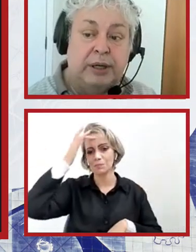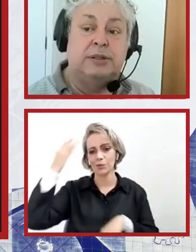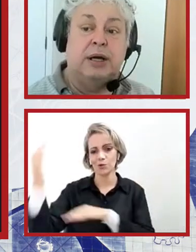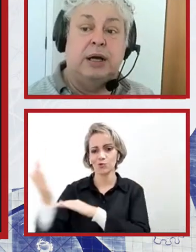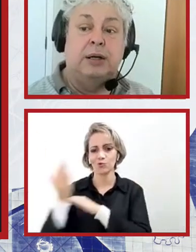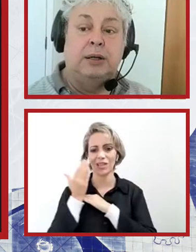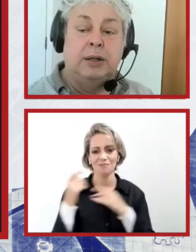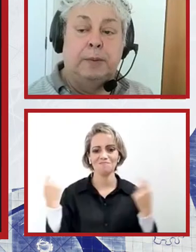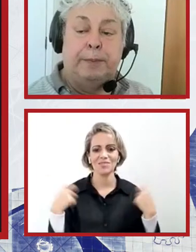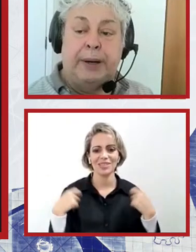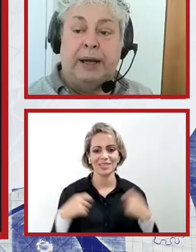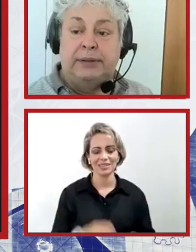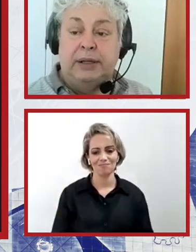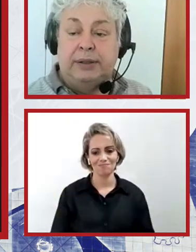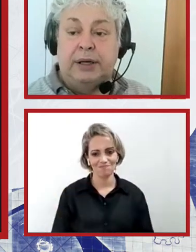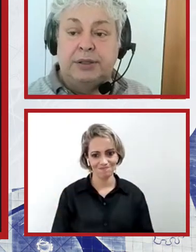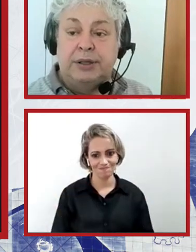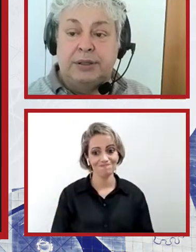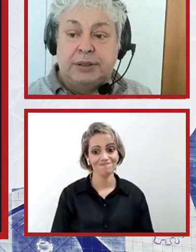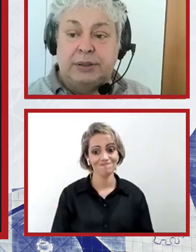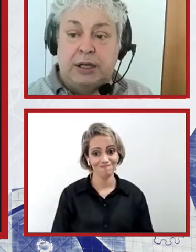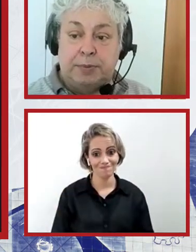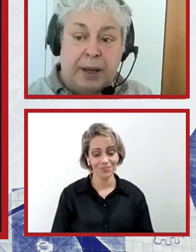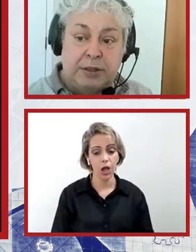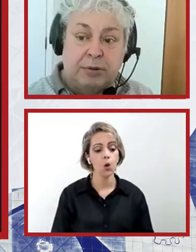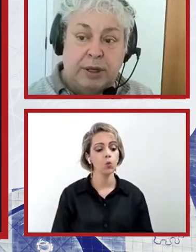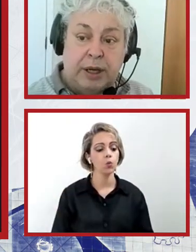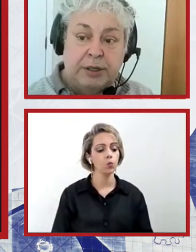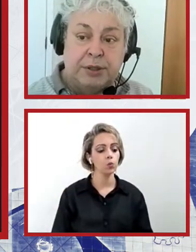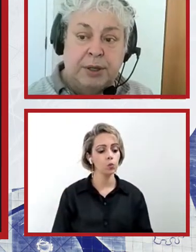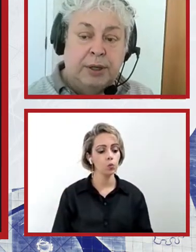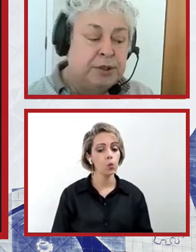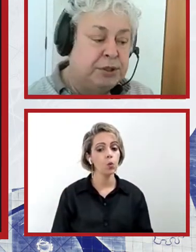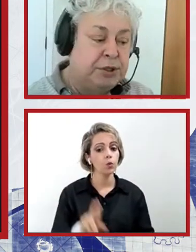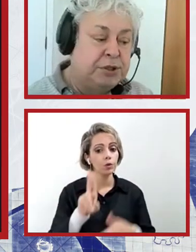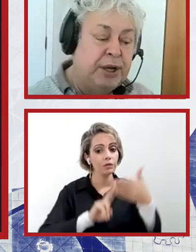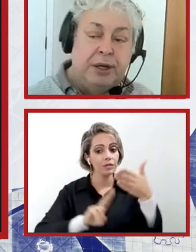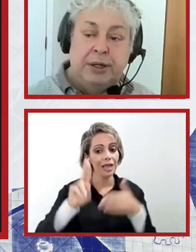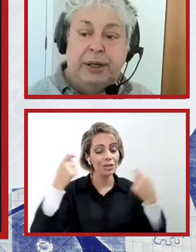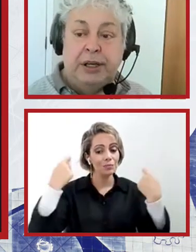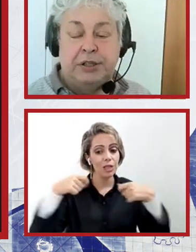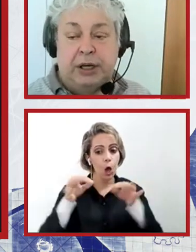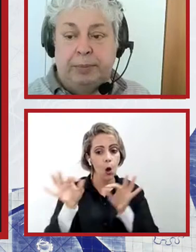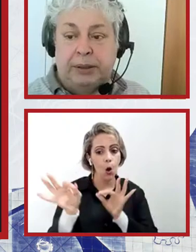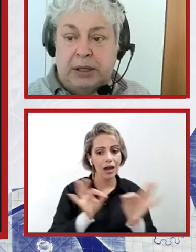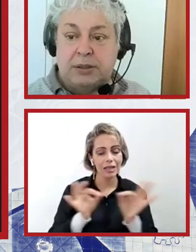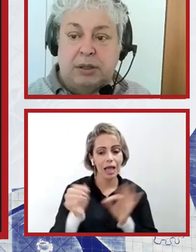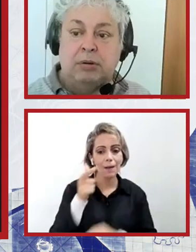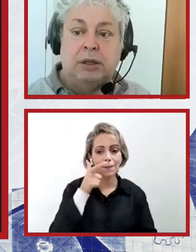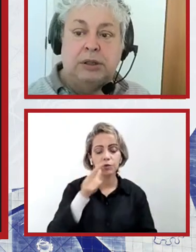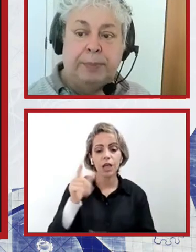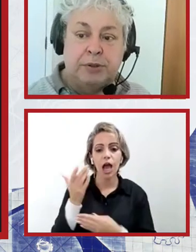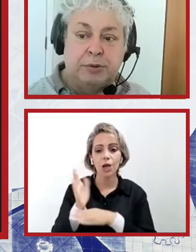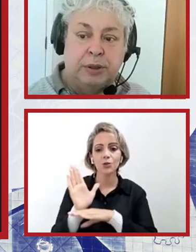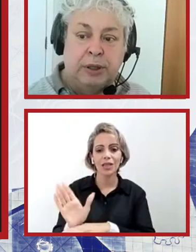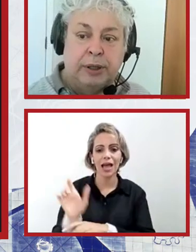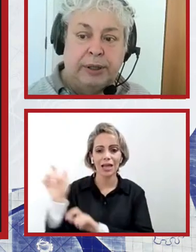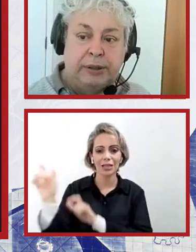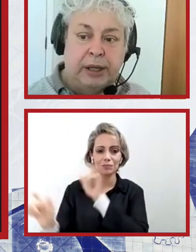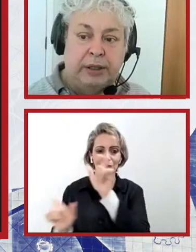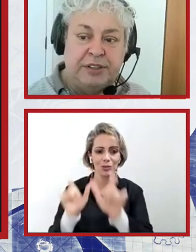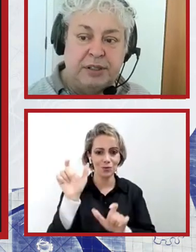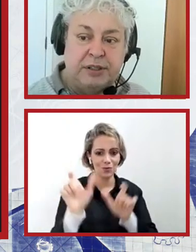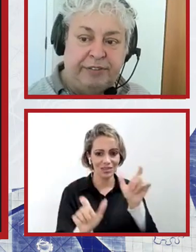que se organizar para atender as necessidades particulares de higiene e de alimentação da